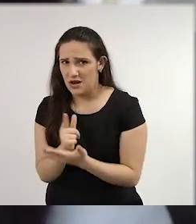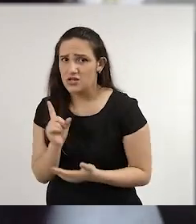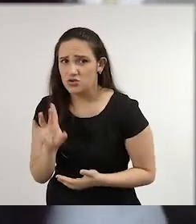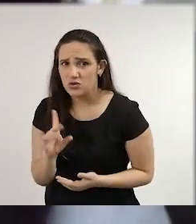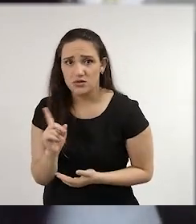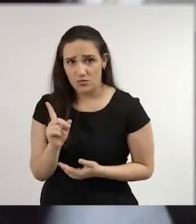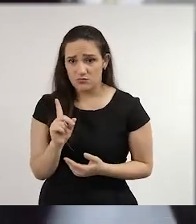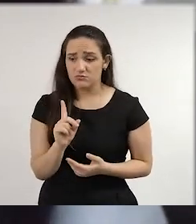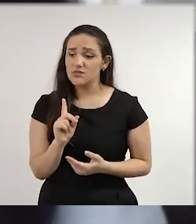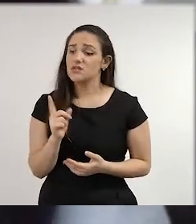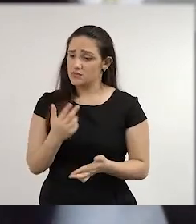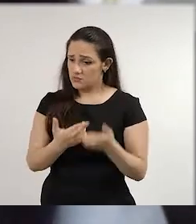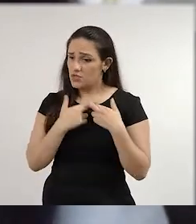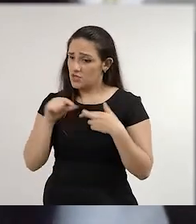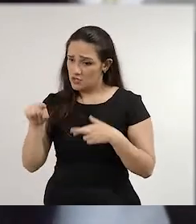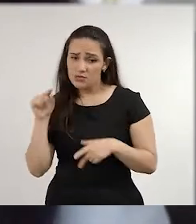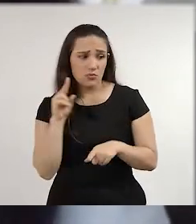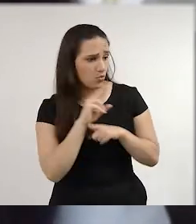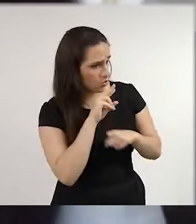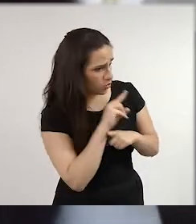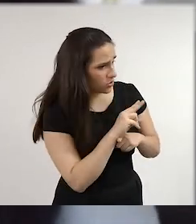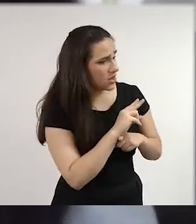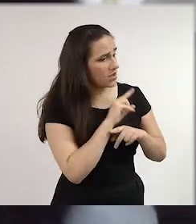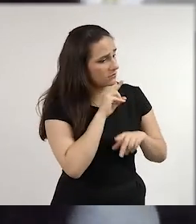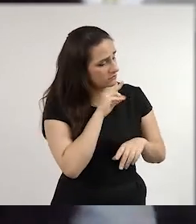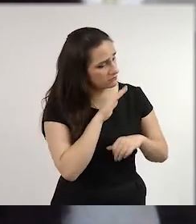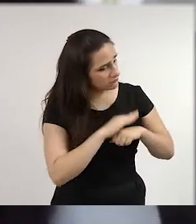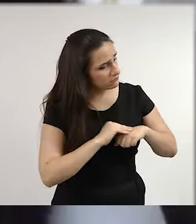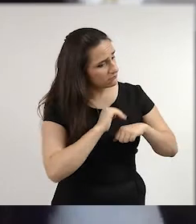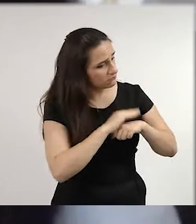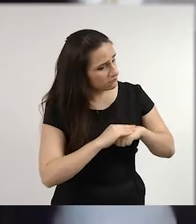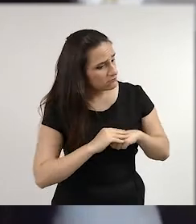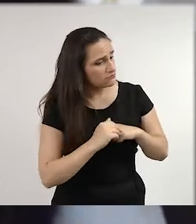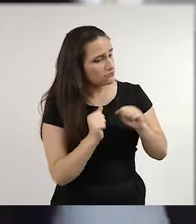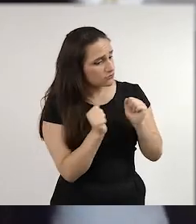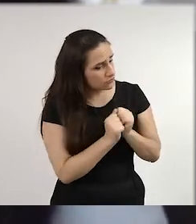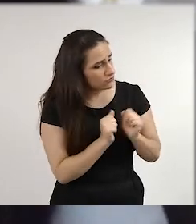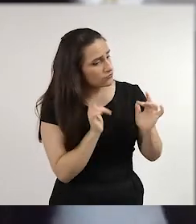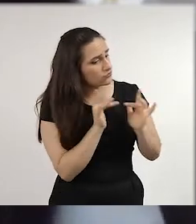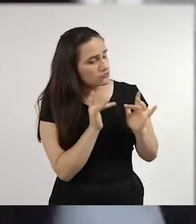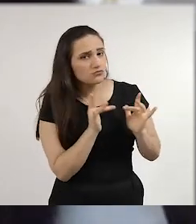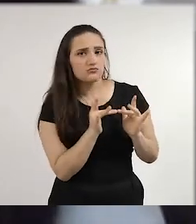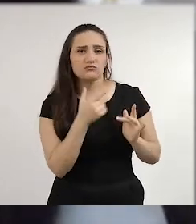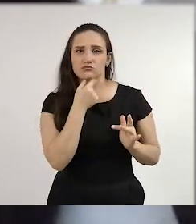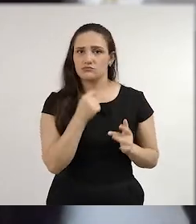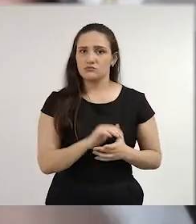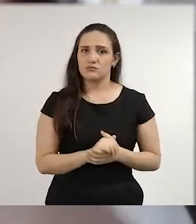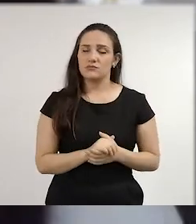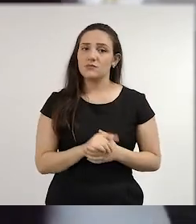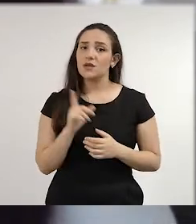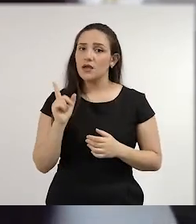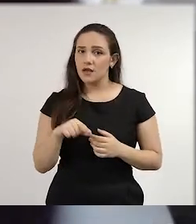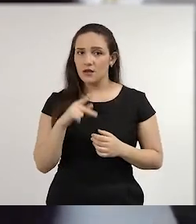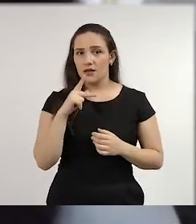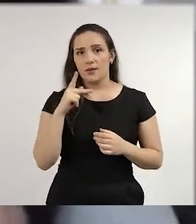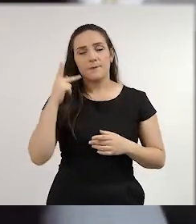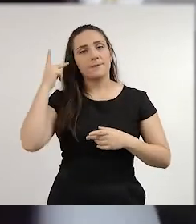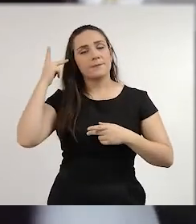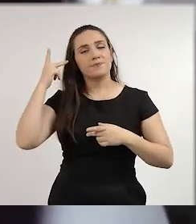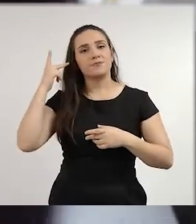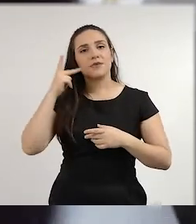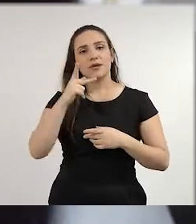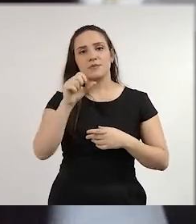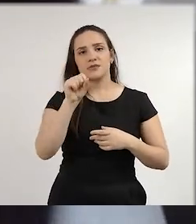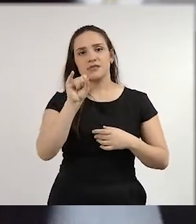a responsabilidade emocional, né? A psicanálise já mostra para a gente como é importante a gente ter o lado mãe e o